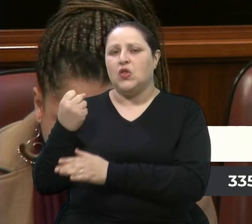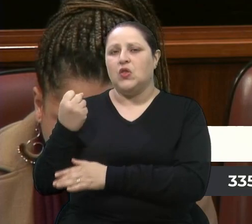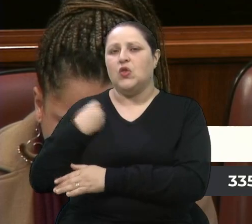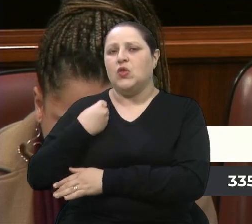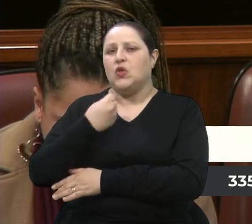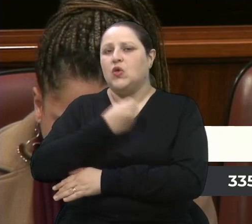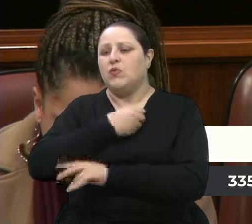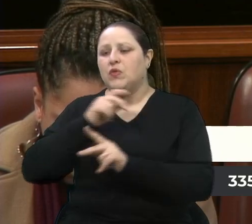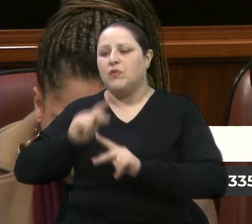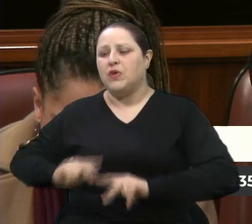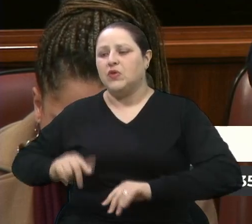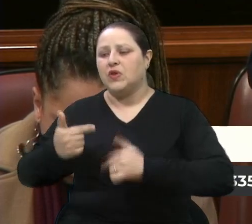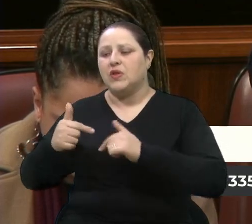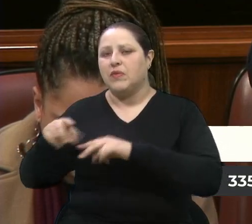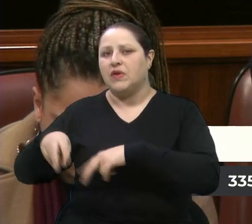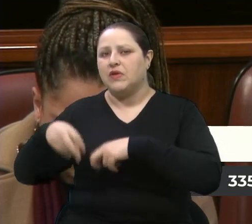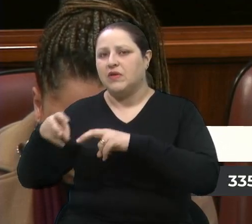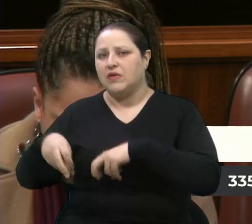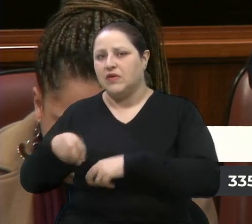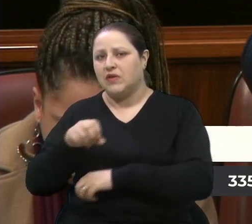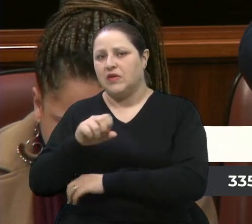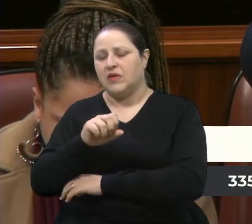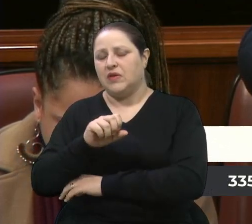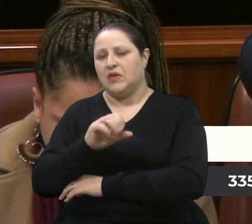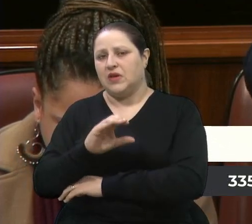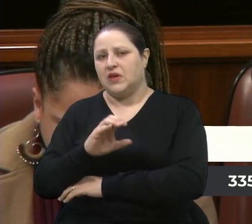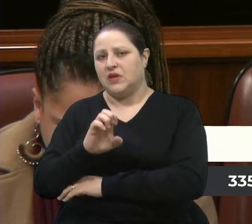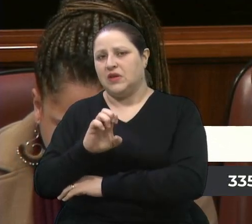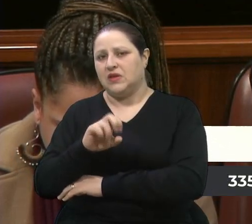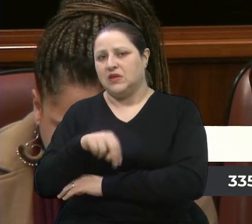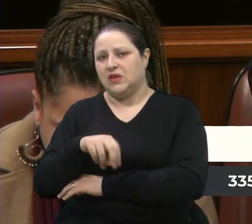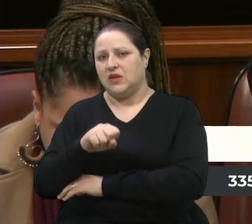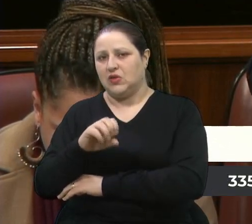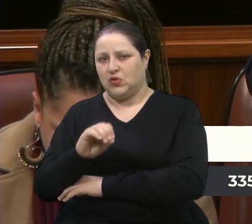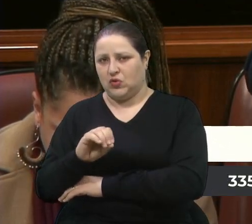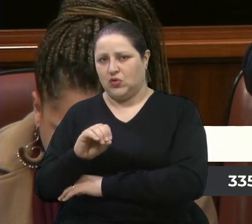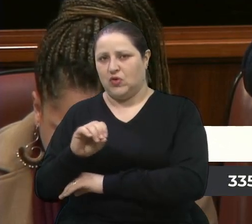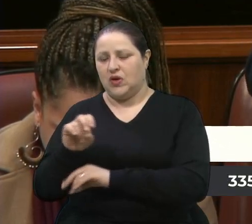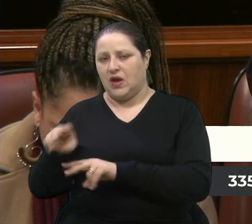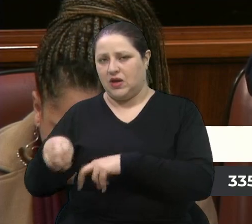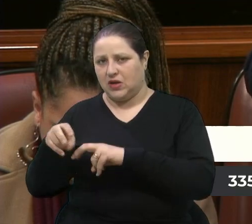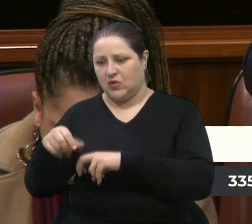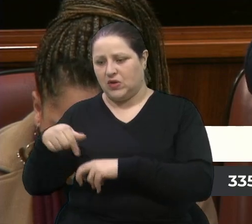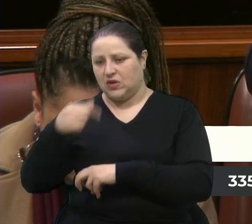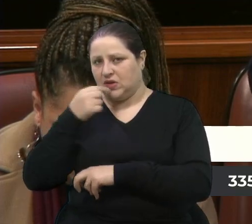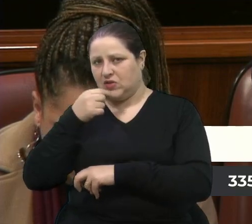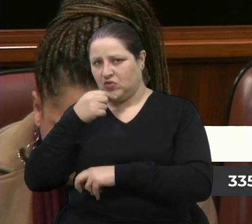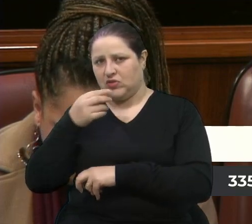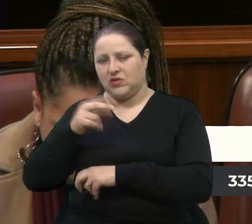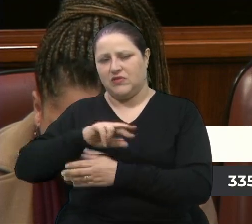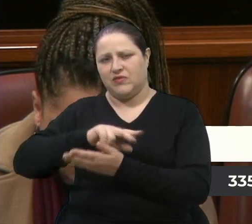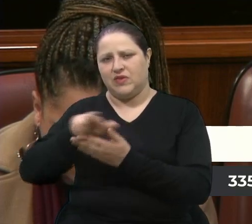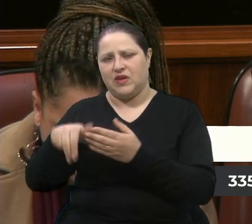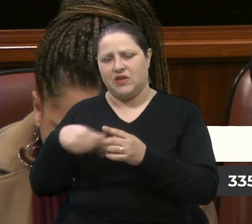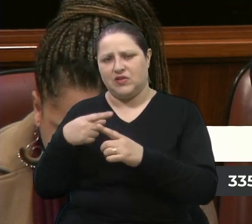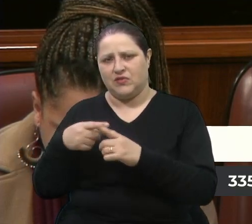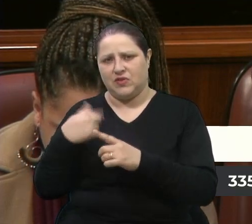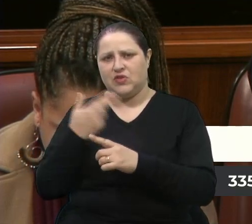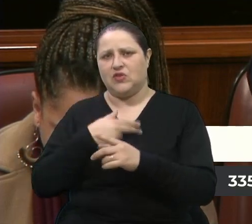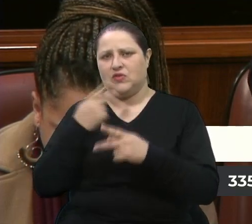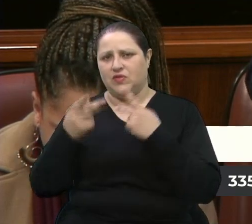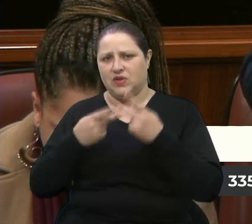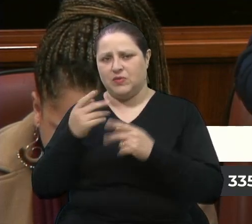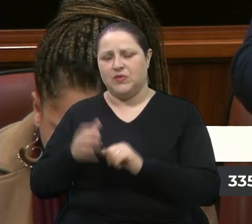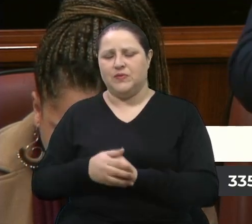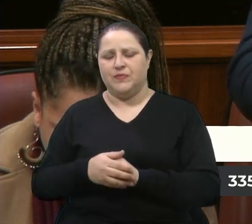Caxias. Falamos isso inúmeras vezes, que daria um cenário, vereadora Gladys, a senhora que atualmente